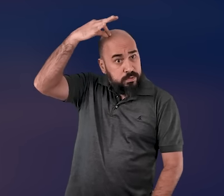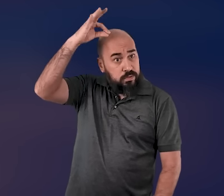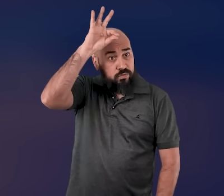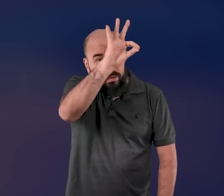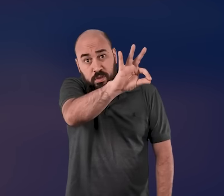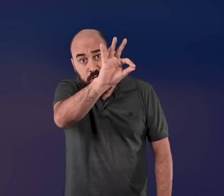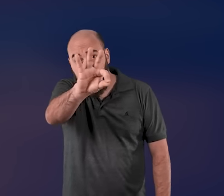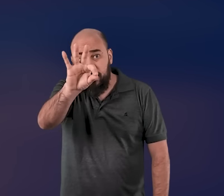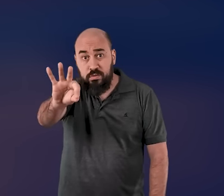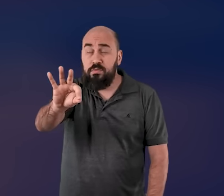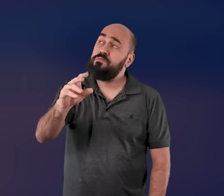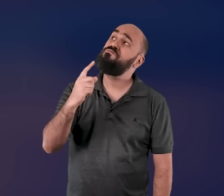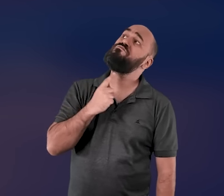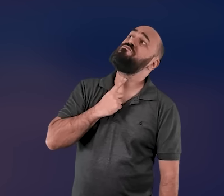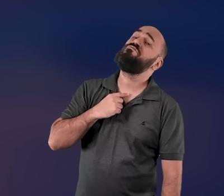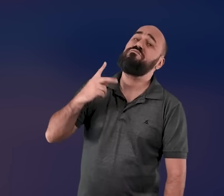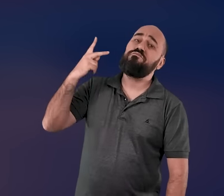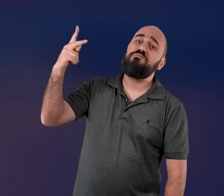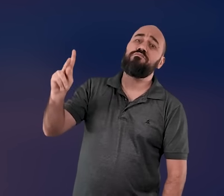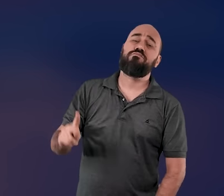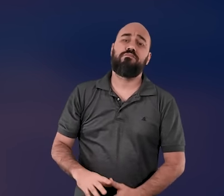a sua vontade.